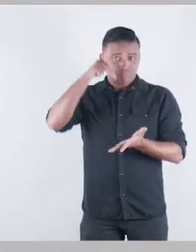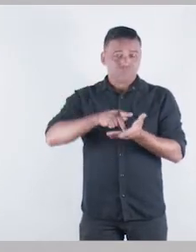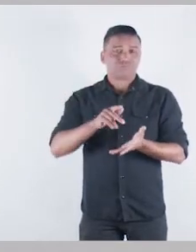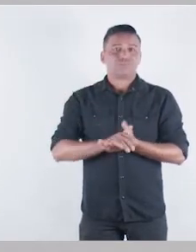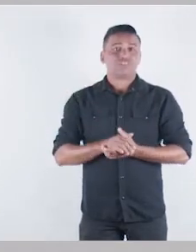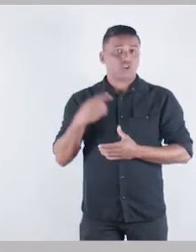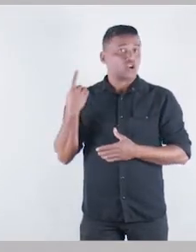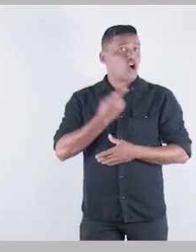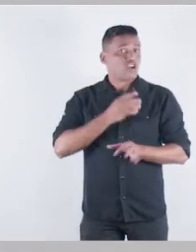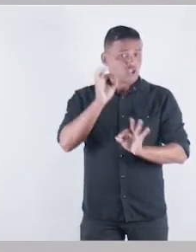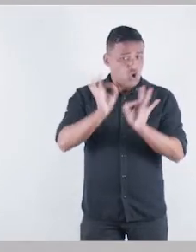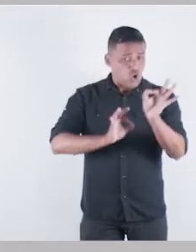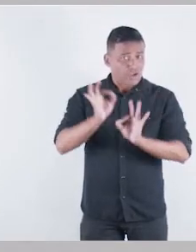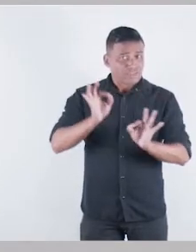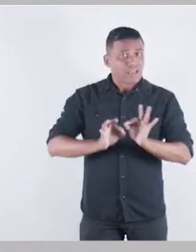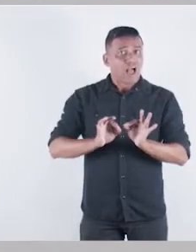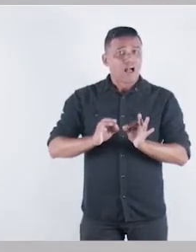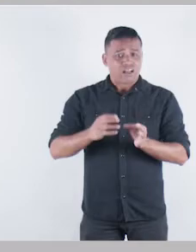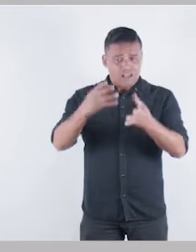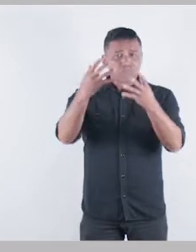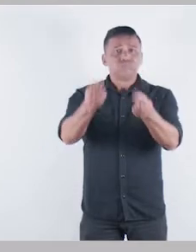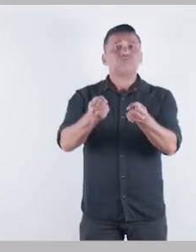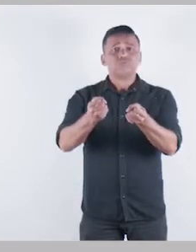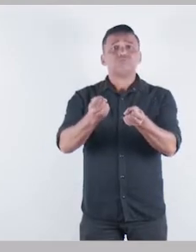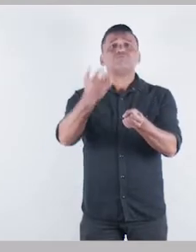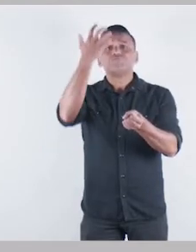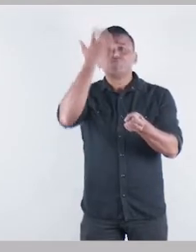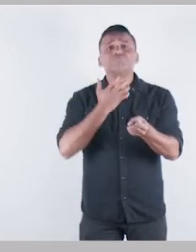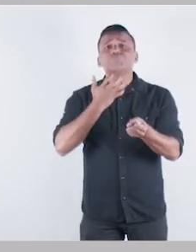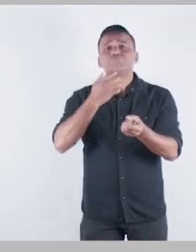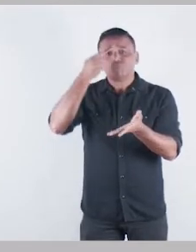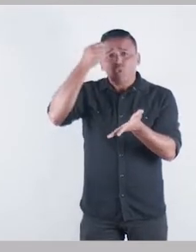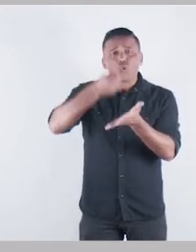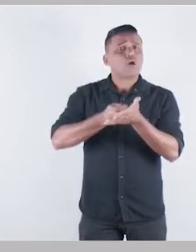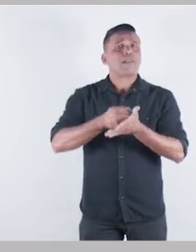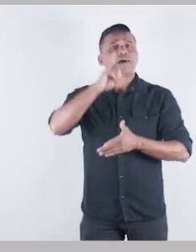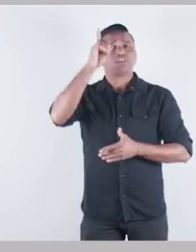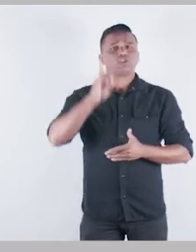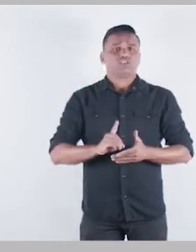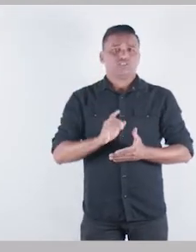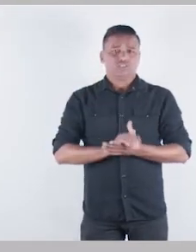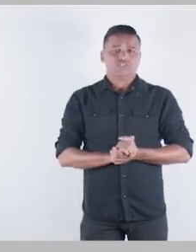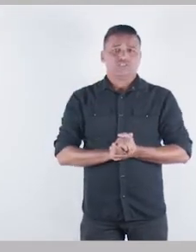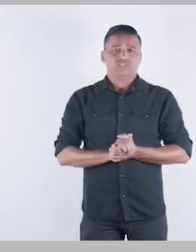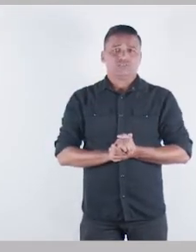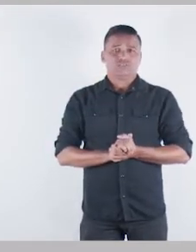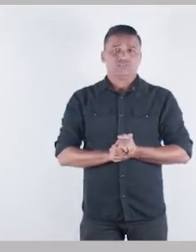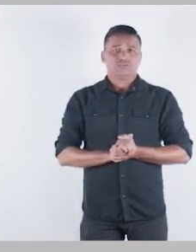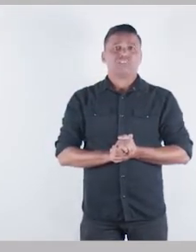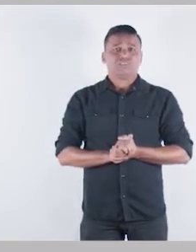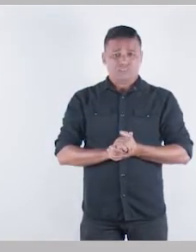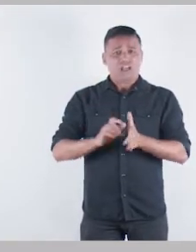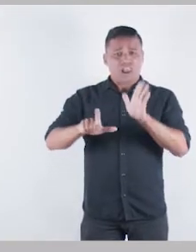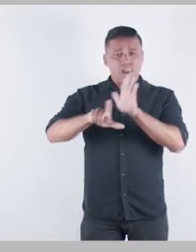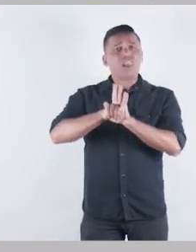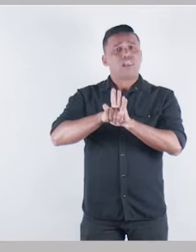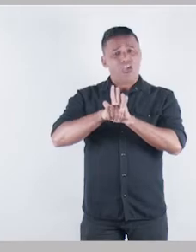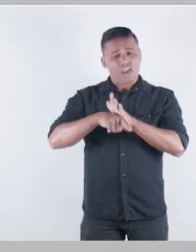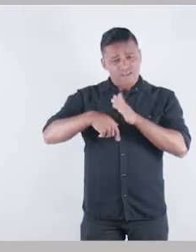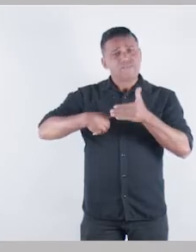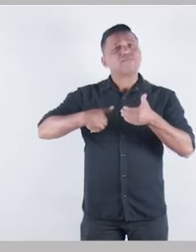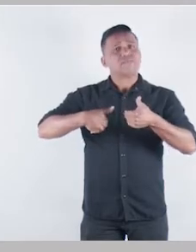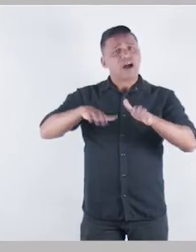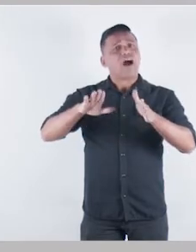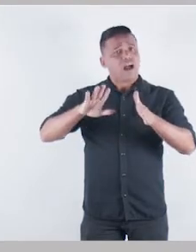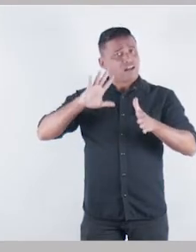sentido de exigir a apropriação desse direito, né? De exigir a aplicação, expansão e divulgação desse